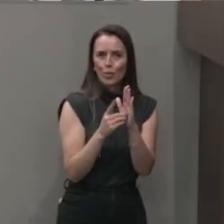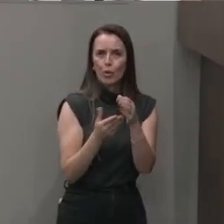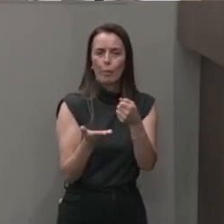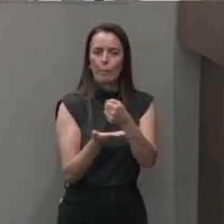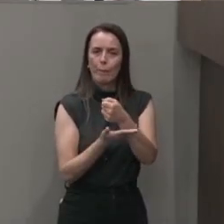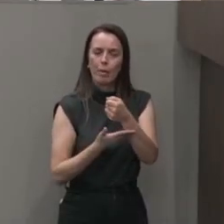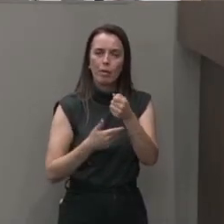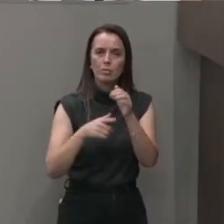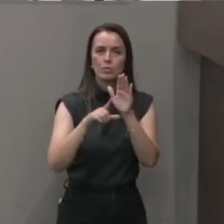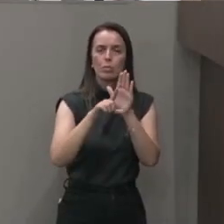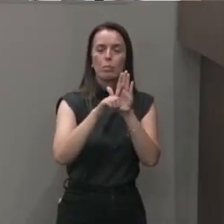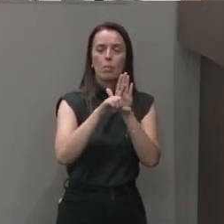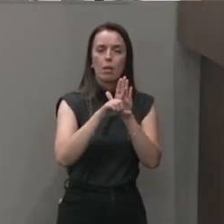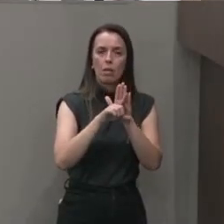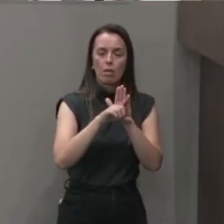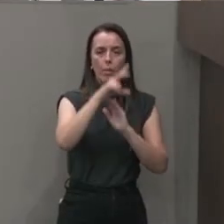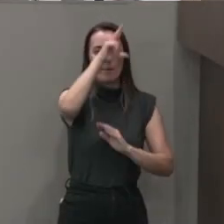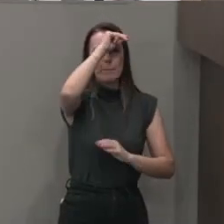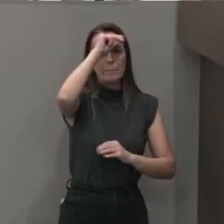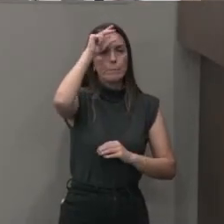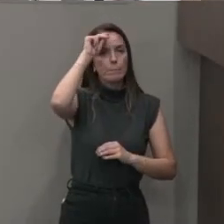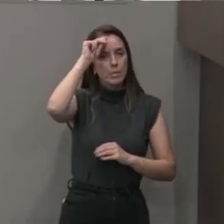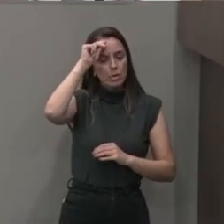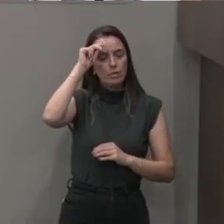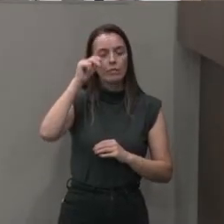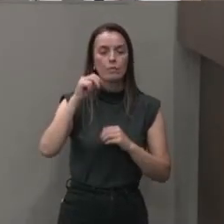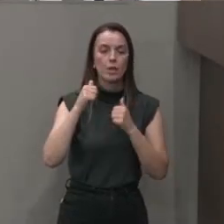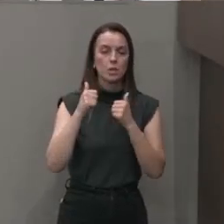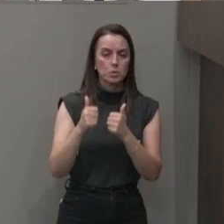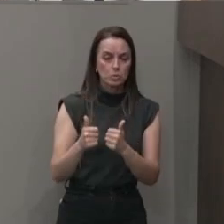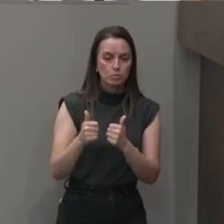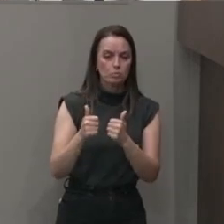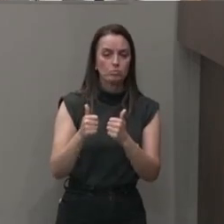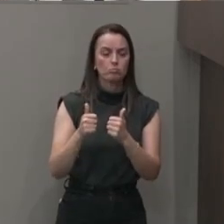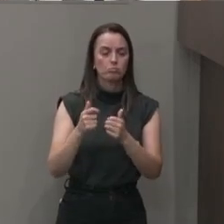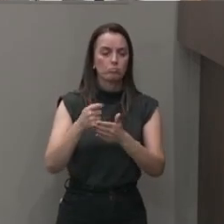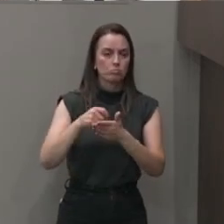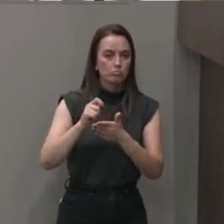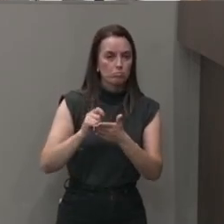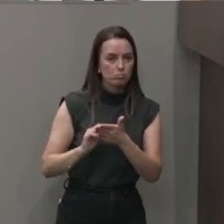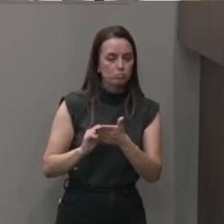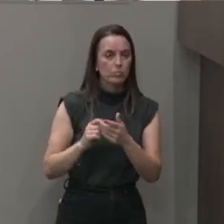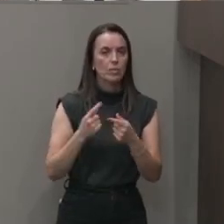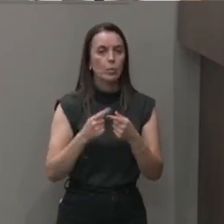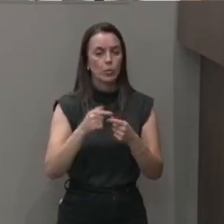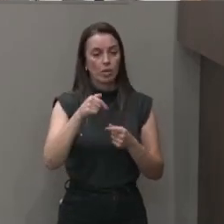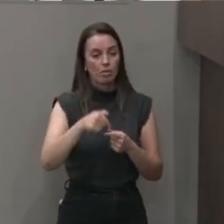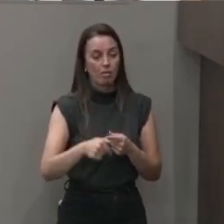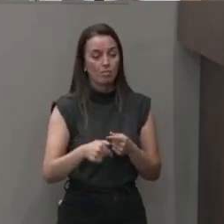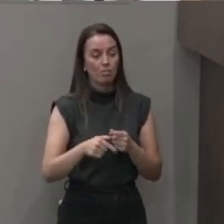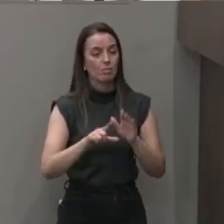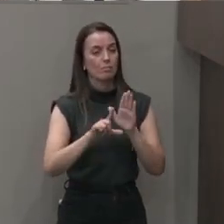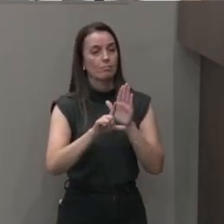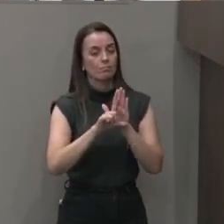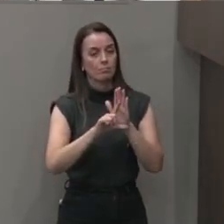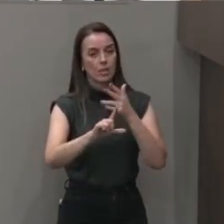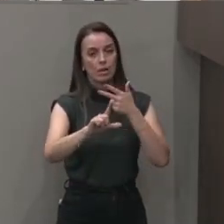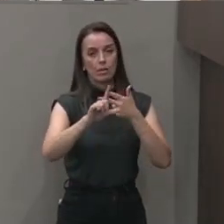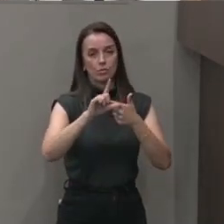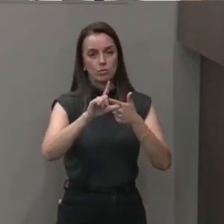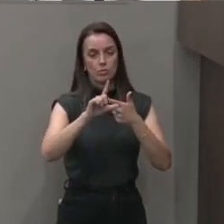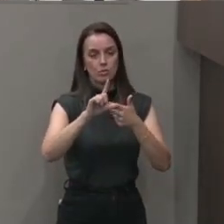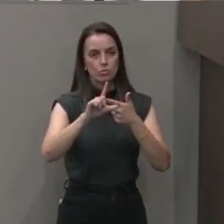o prefeito regulamenta e faz a estruturação da melhor forma possível. Porque aqui nós estamos no legislativo, exato, não